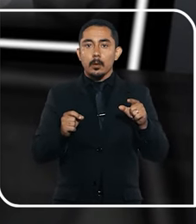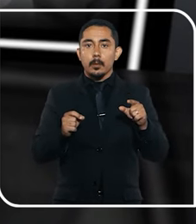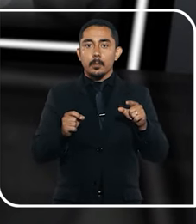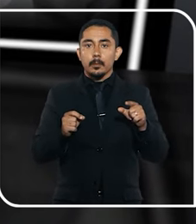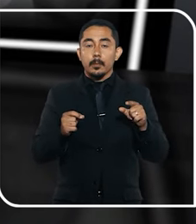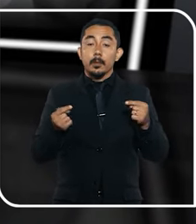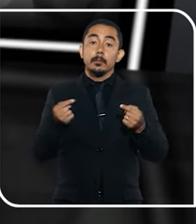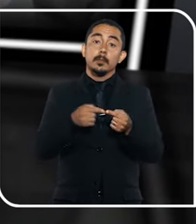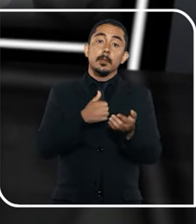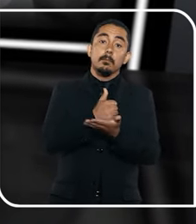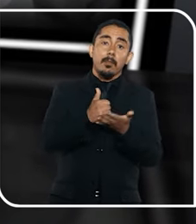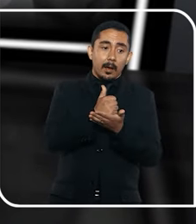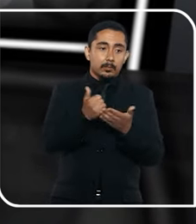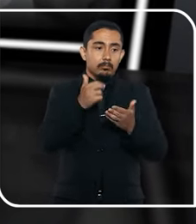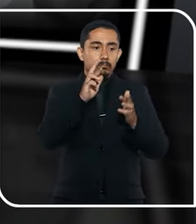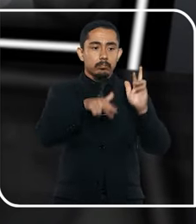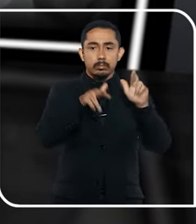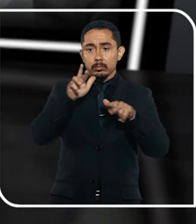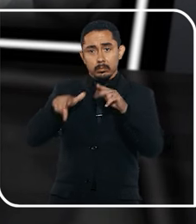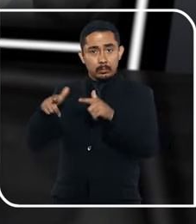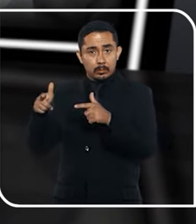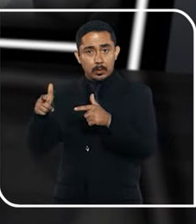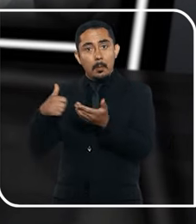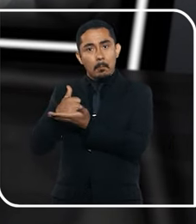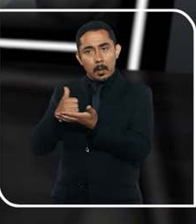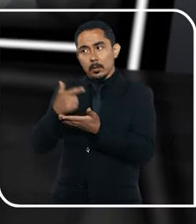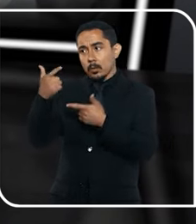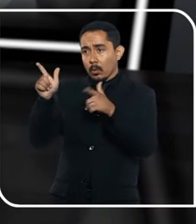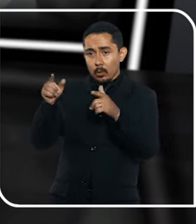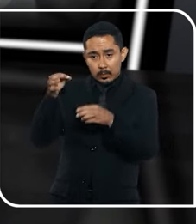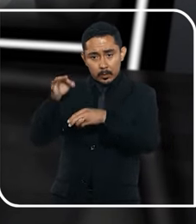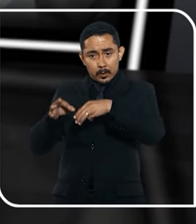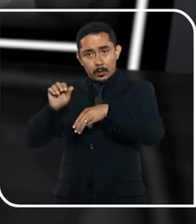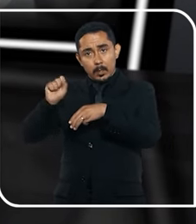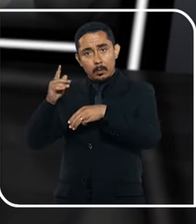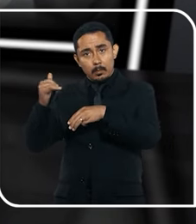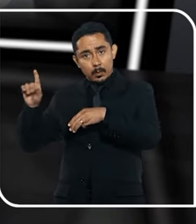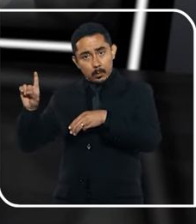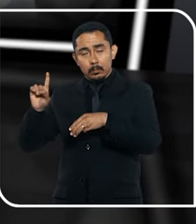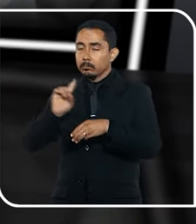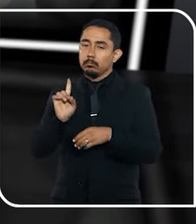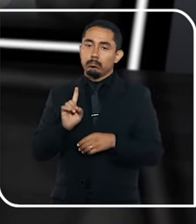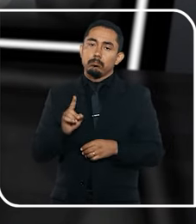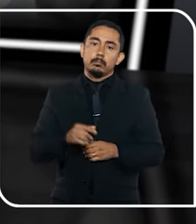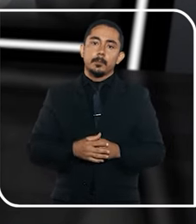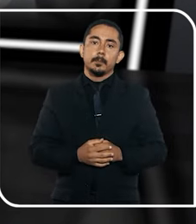por fundamentação diversa, não foi a mesma do ministro Salomão.